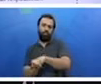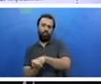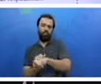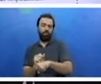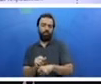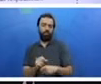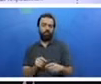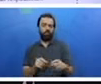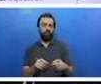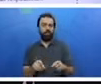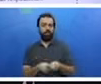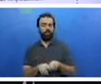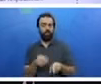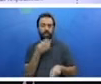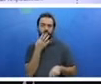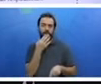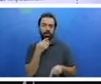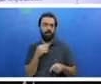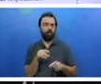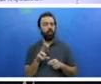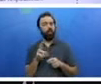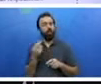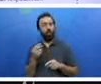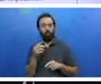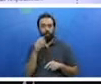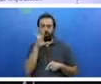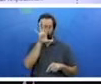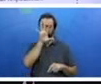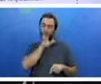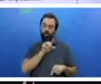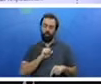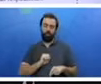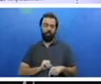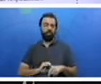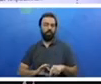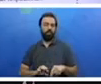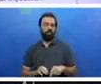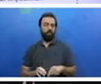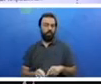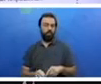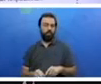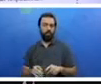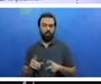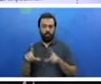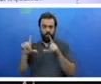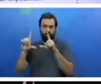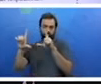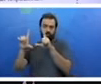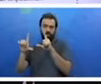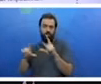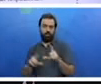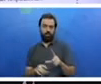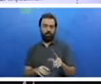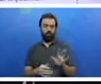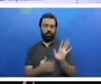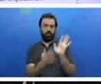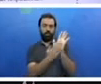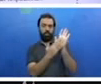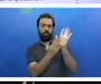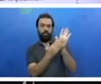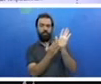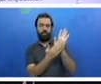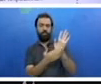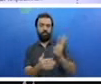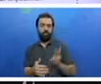nariz, também nos olhos e no aparelho respiratório. Nos rótulos dos produtos químicos, como os